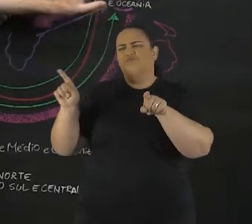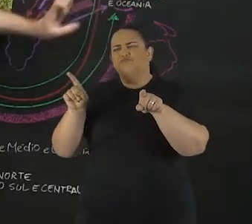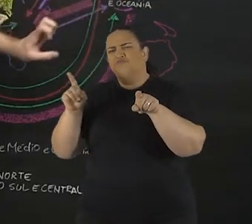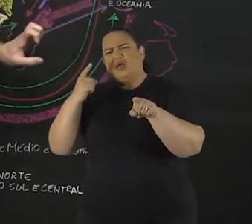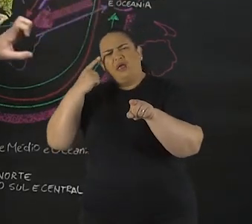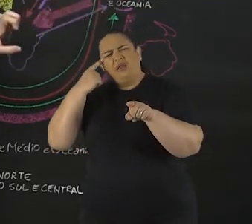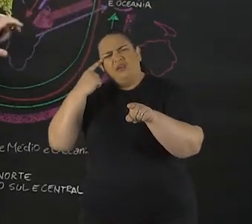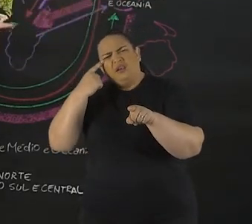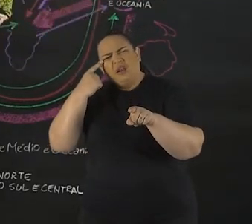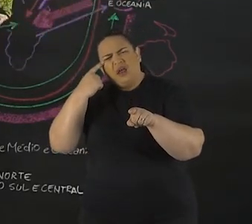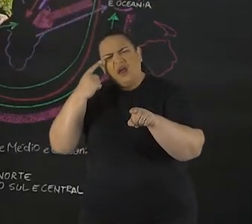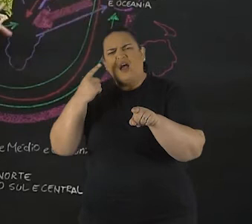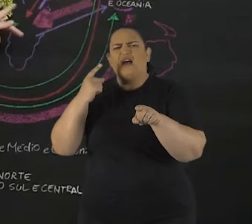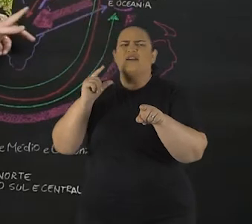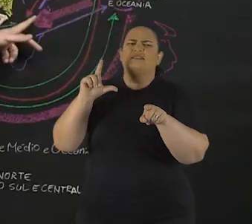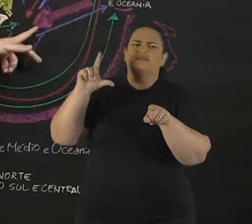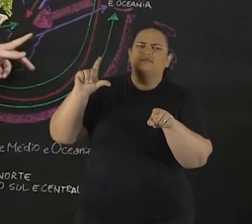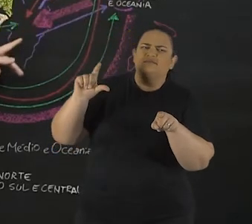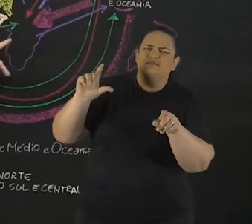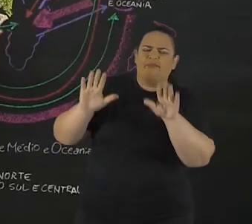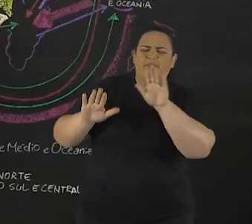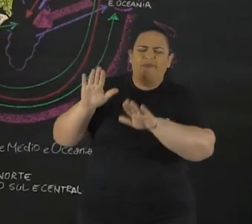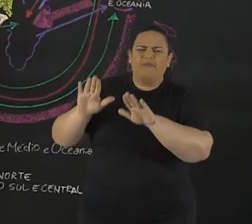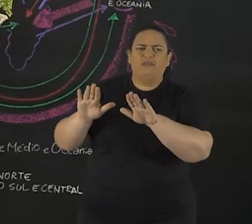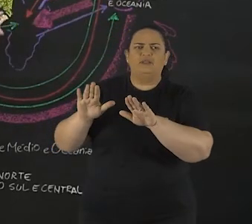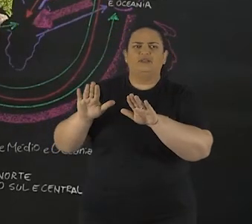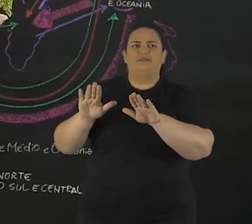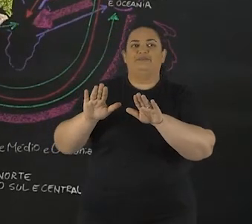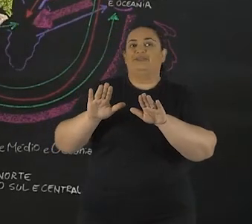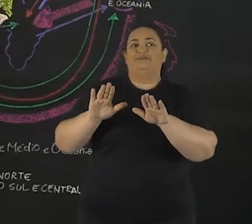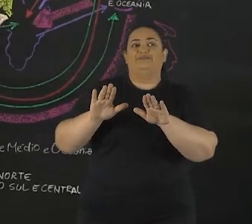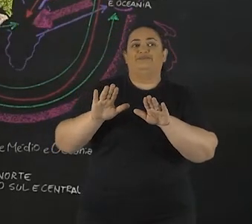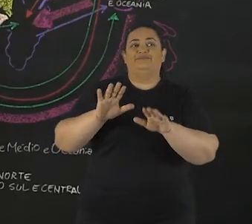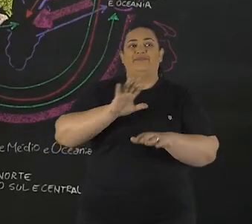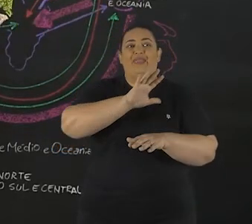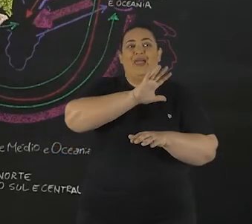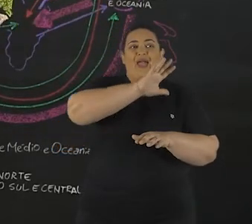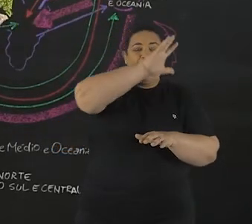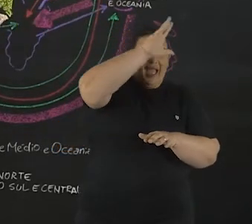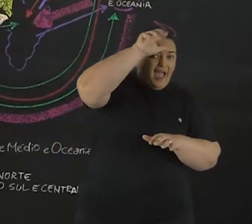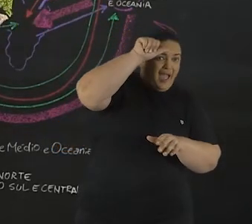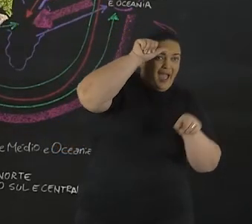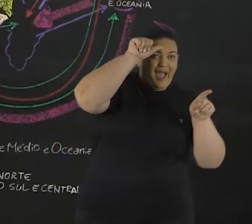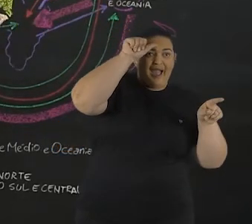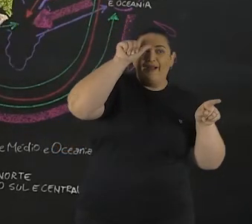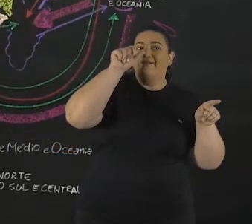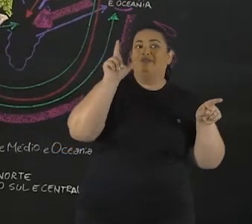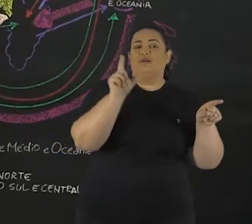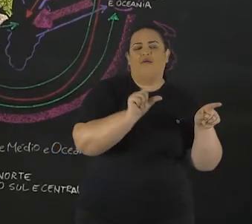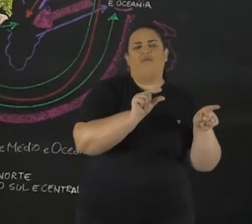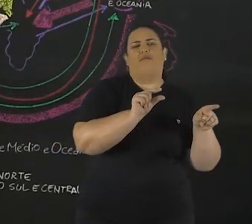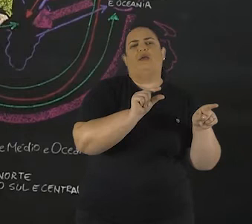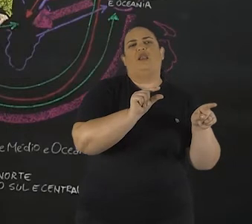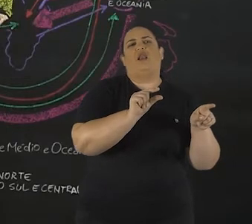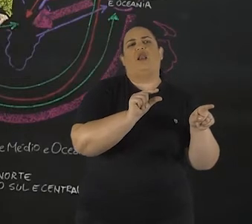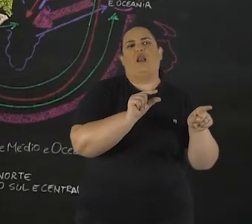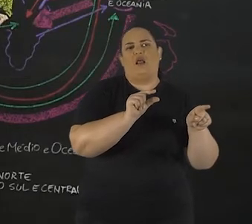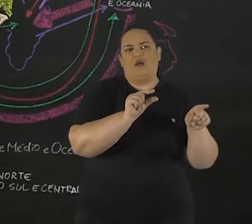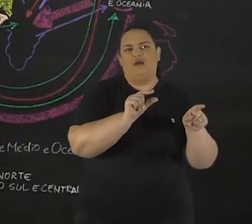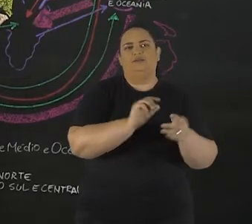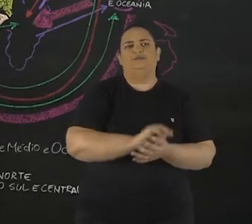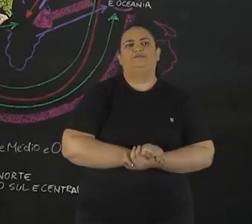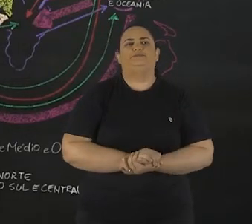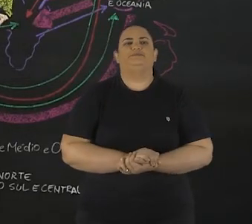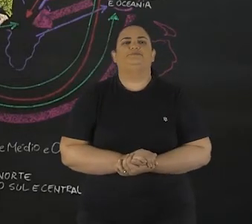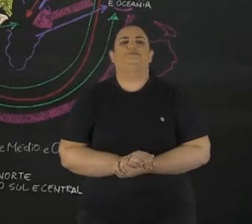ter aí algo proporcional. A África nem já é mostrada nesse sentido, porque o número da quantidade aí é tão irrisório a ponto